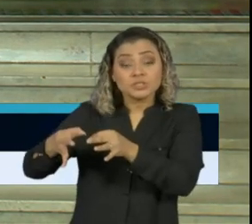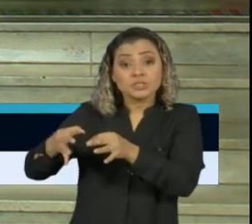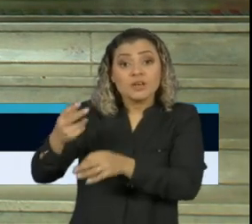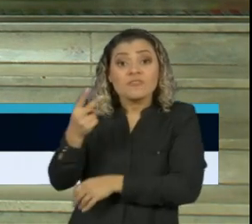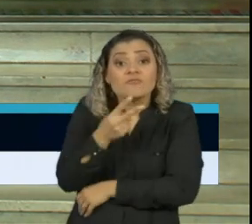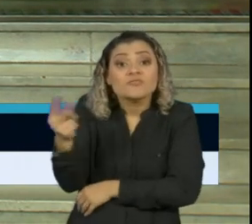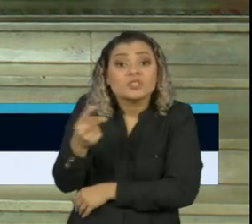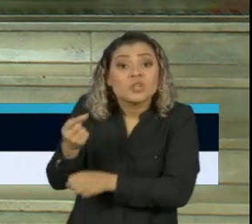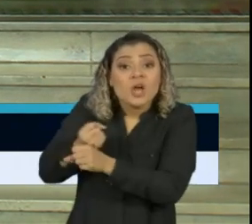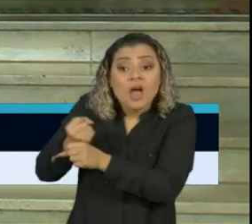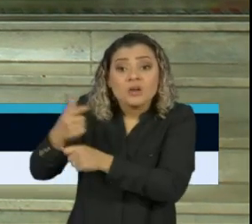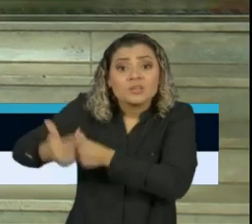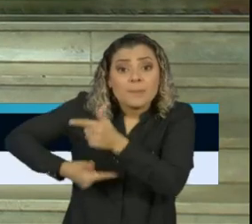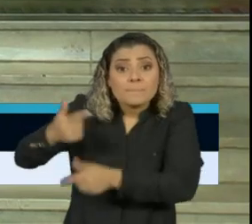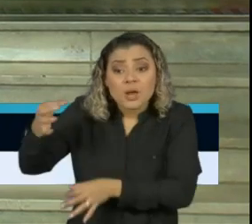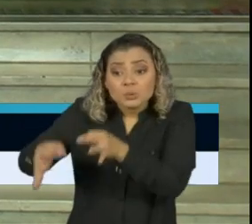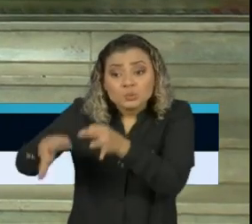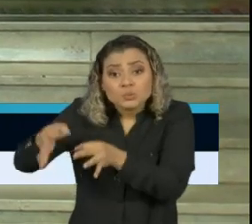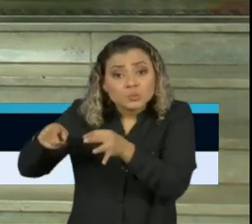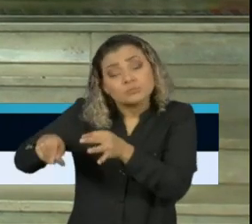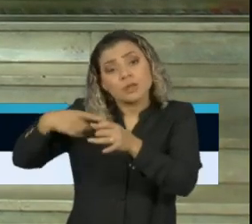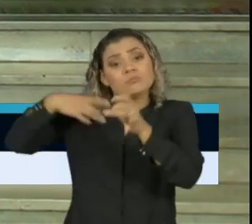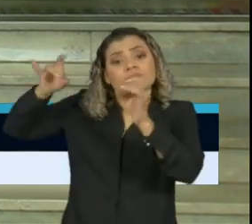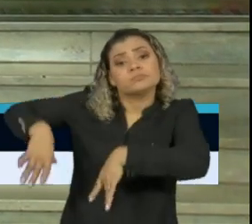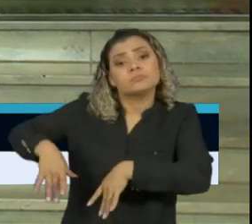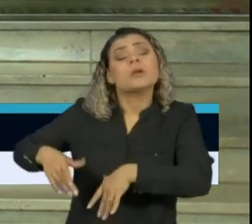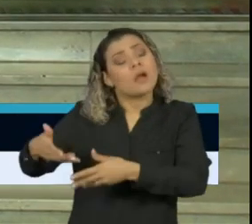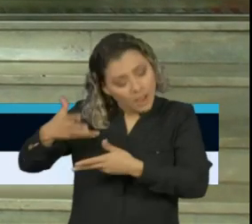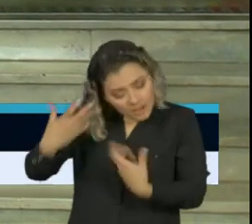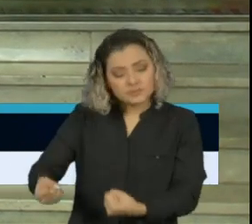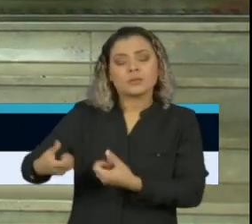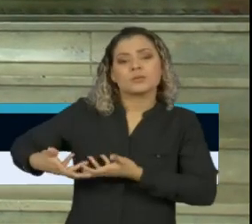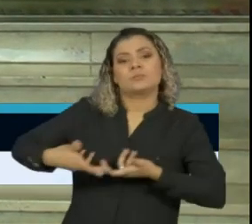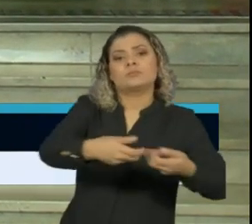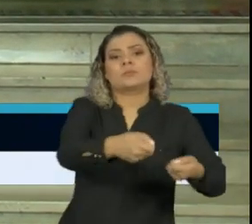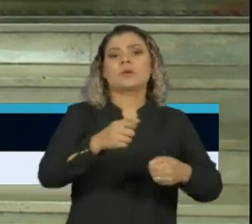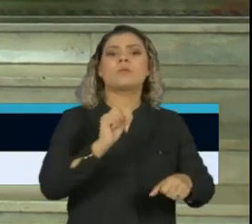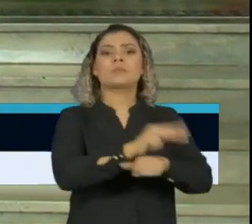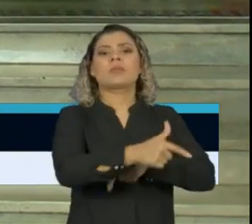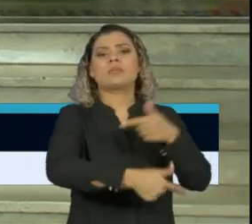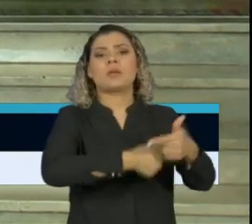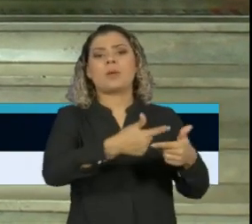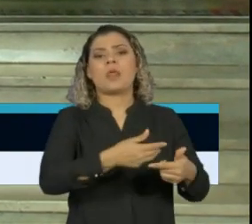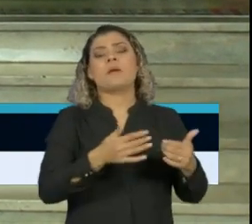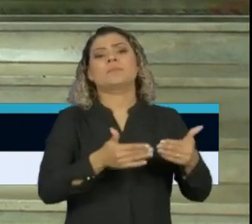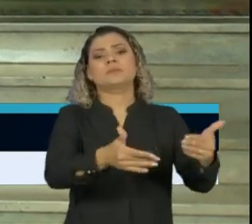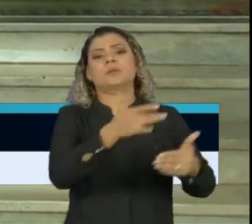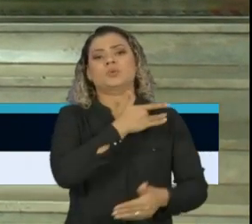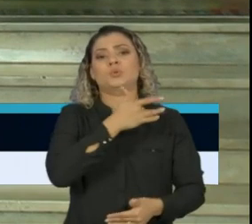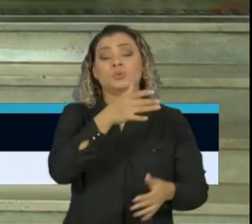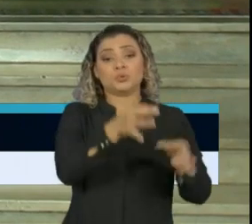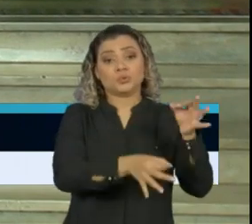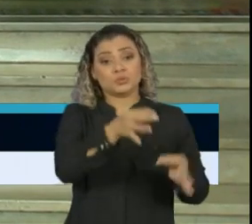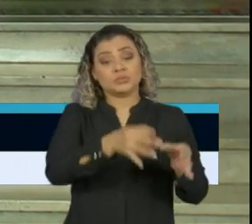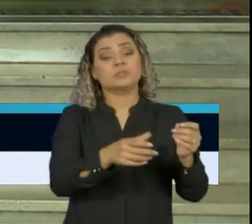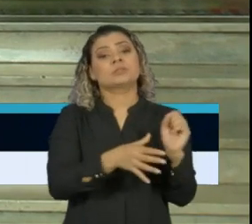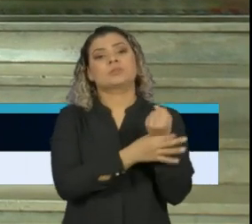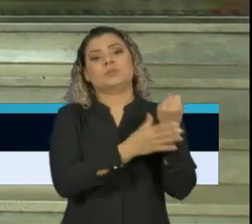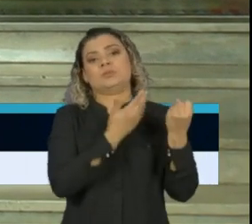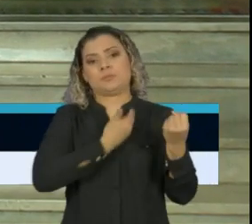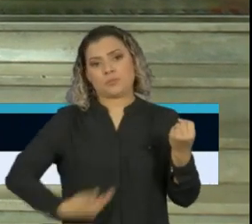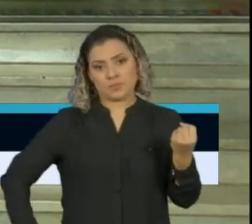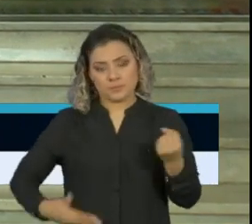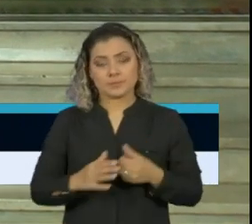22 anos que ele deixou para aceitar o convite para ocupar o Ministério da Justiça e da Segurança